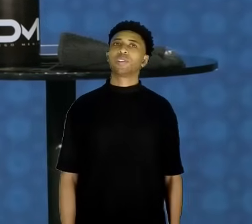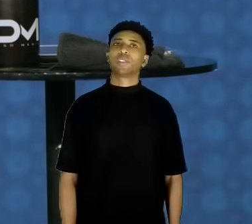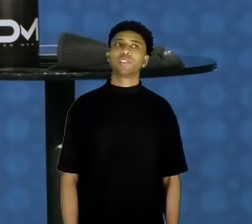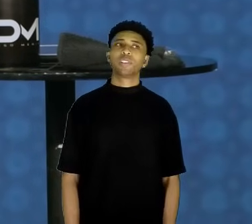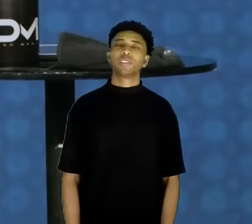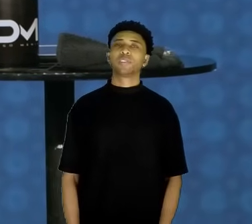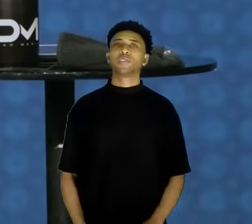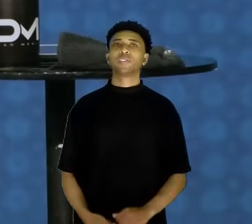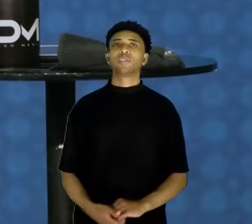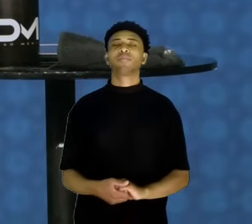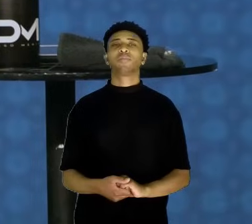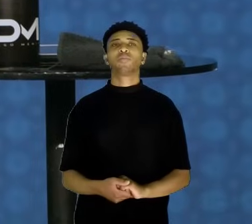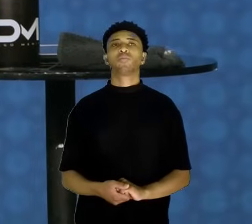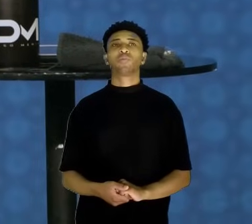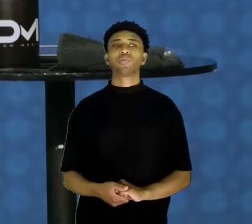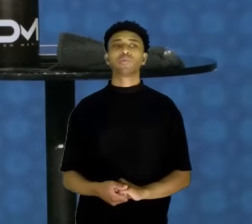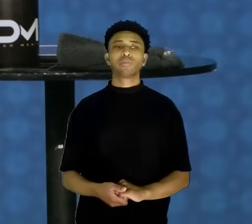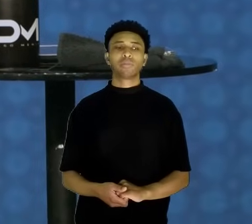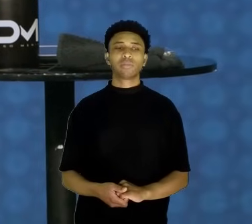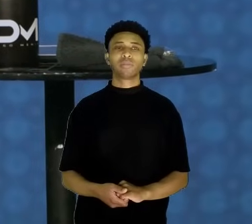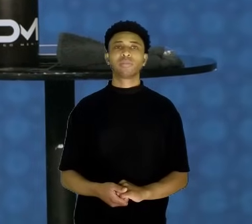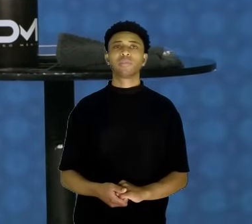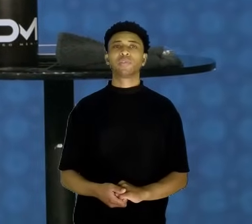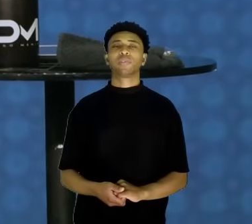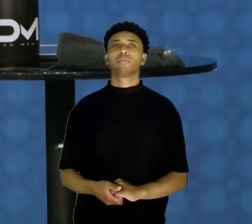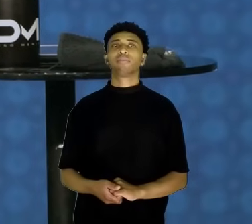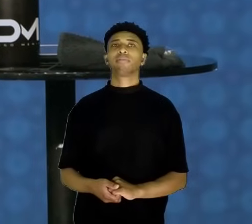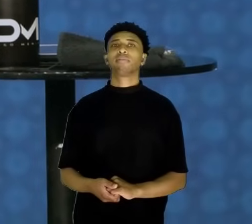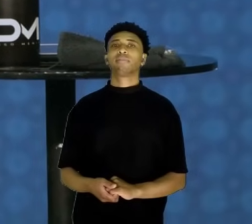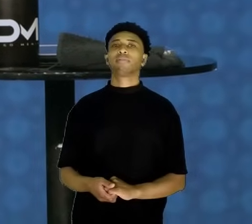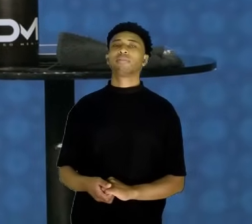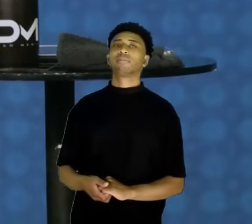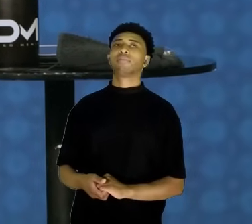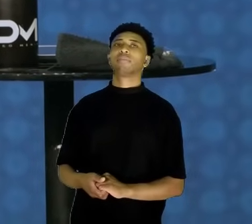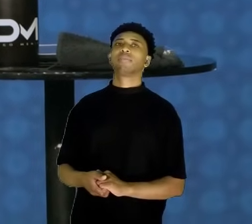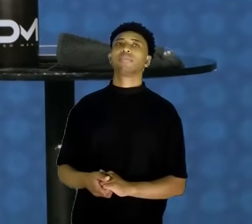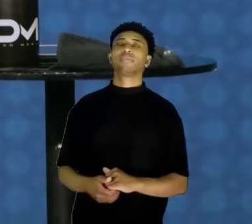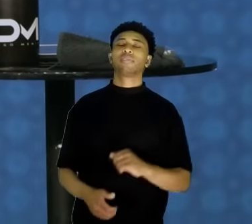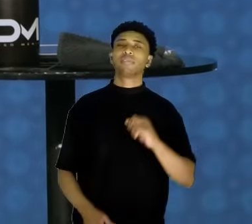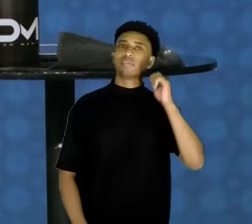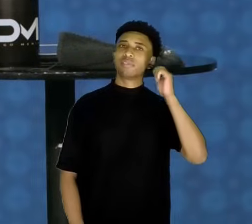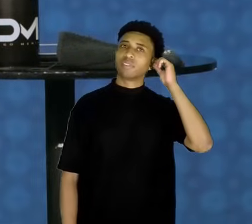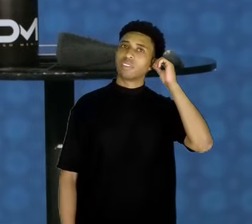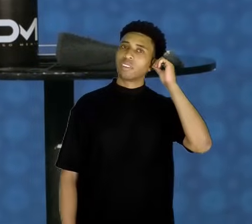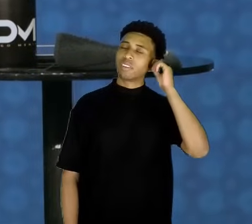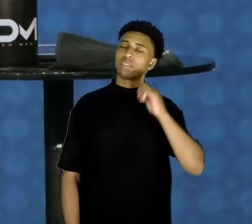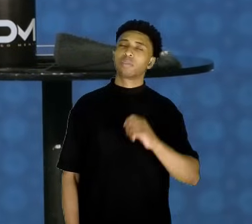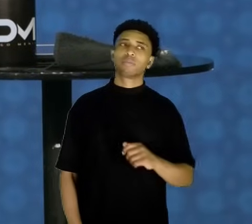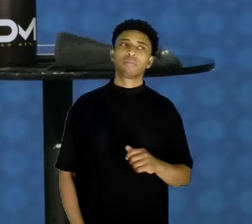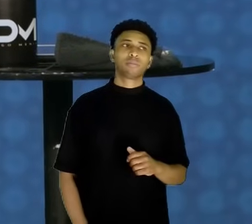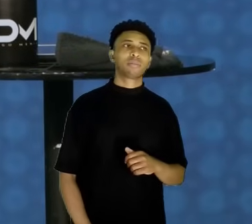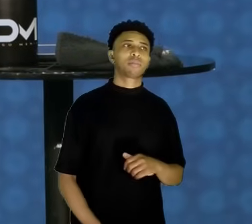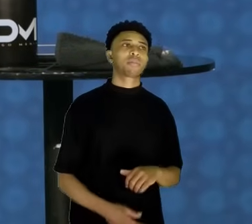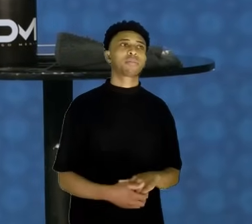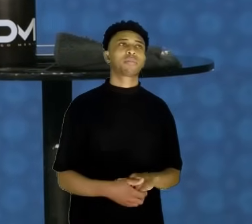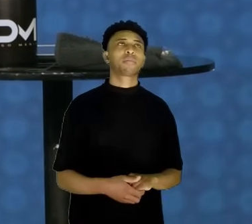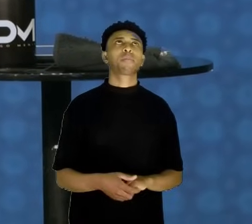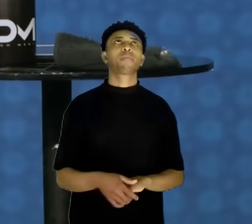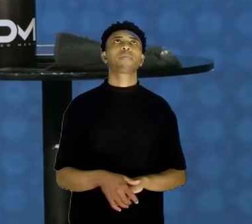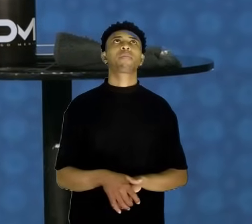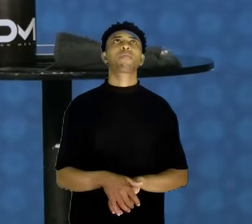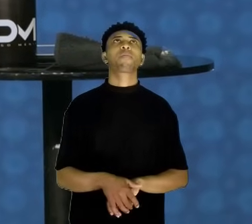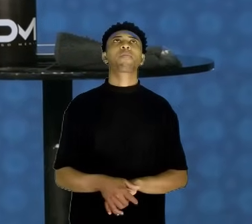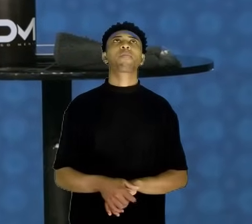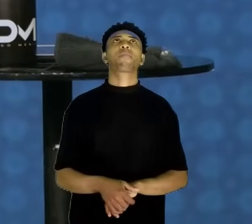está comigo. Ela está sendo tratada, humilhada como uma estrangeira, mas ela sabe que mesmo sendo humilhada, o que vale é estar do